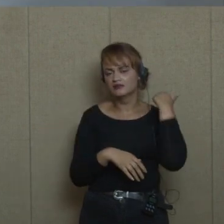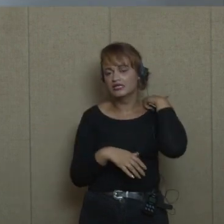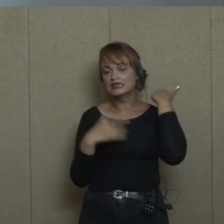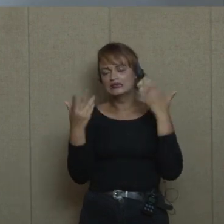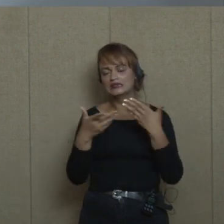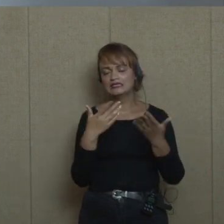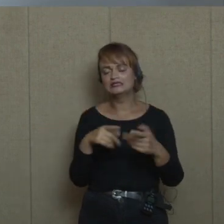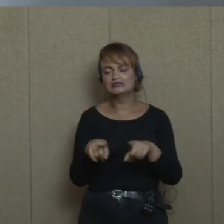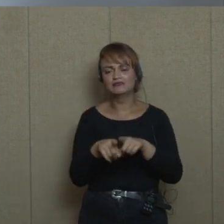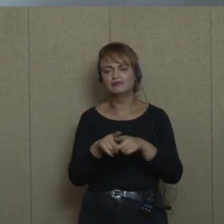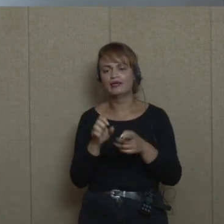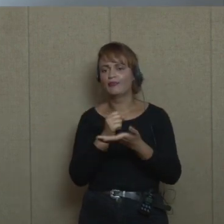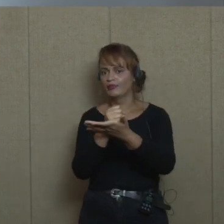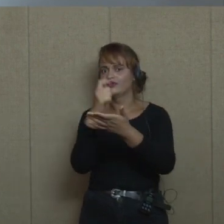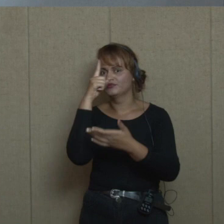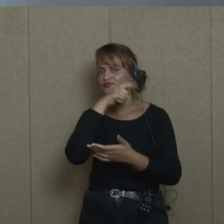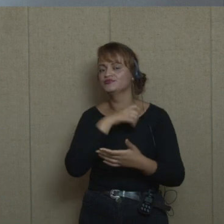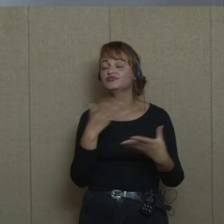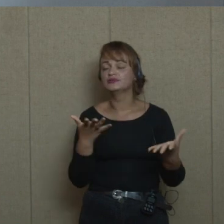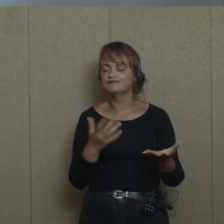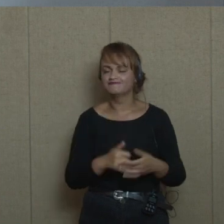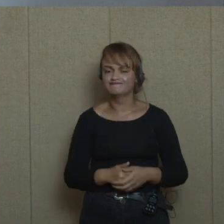cooperar com ela.